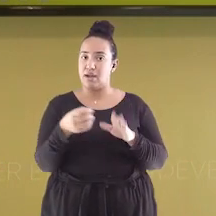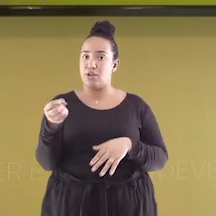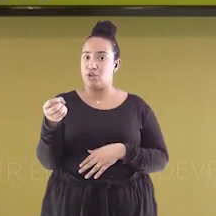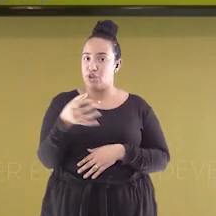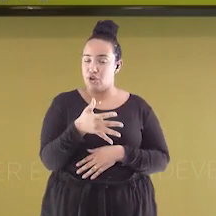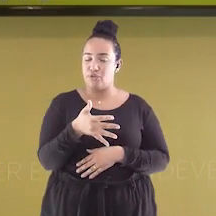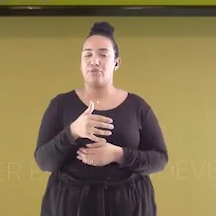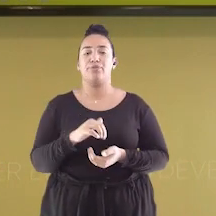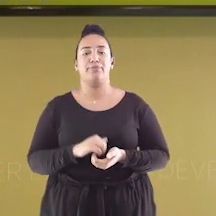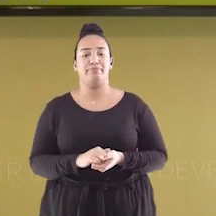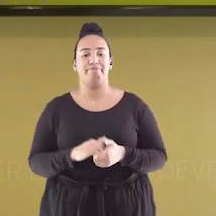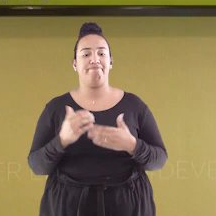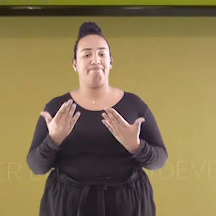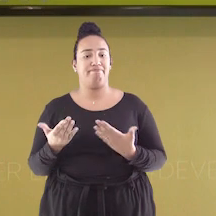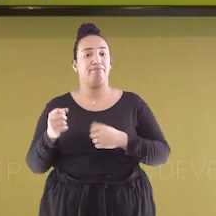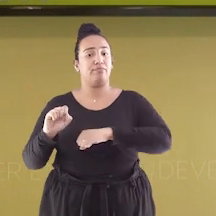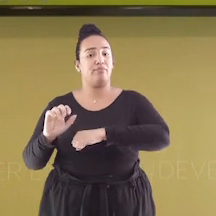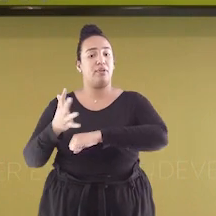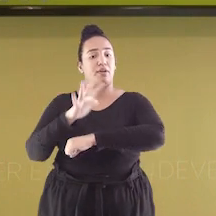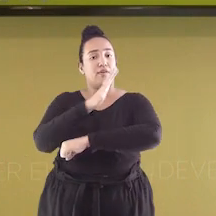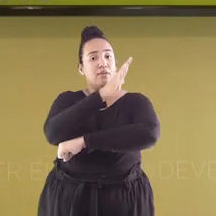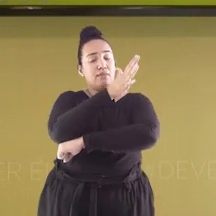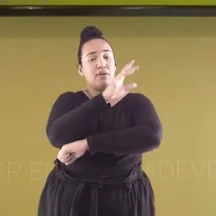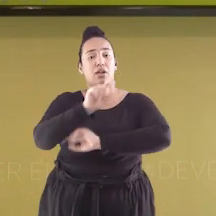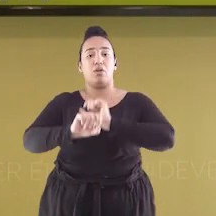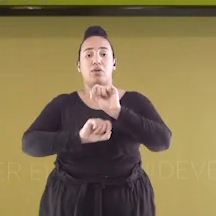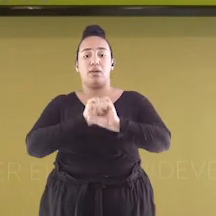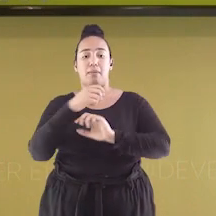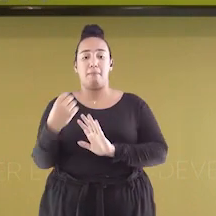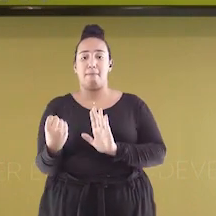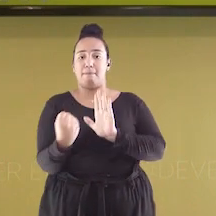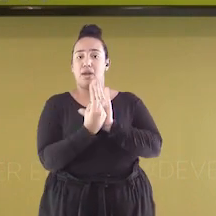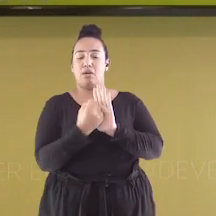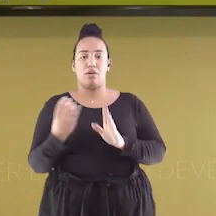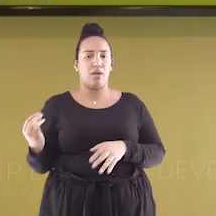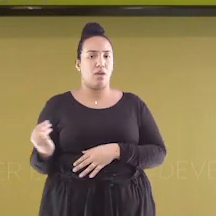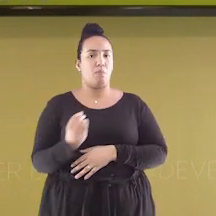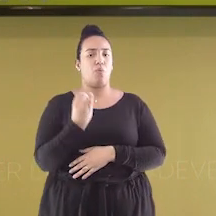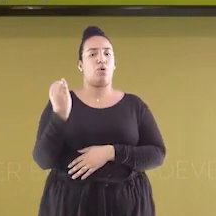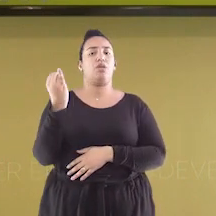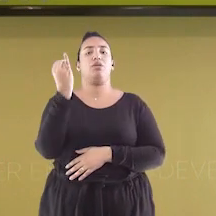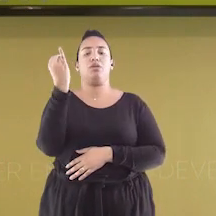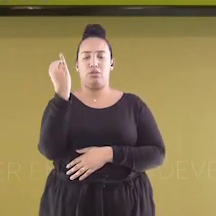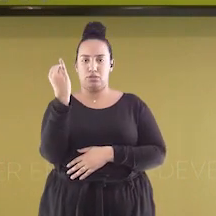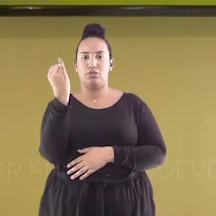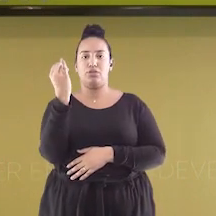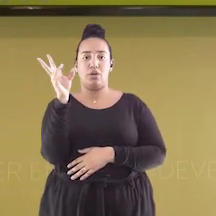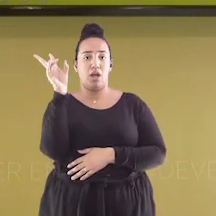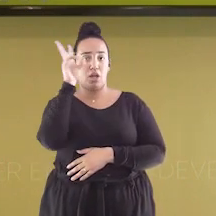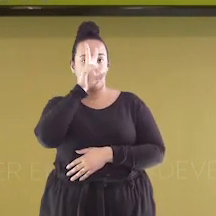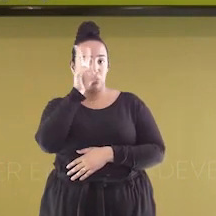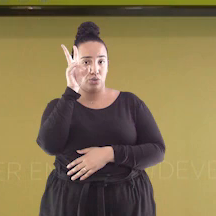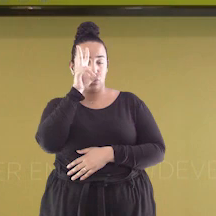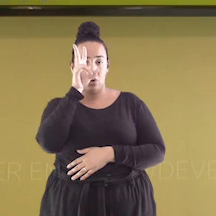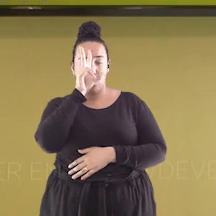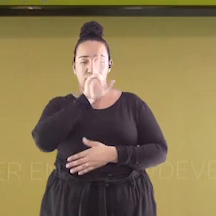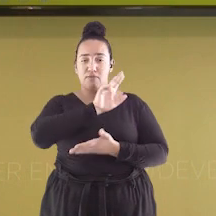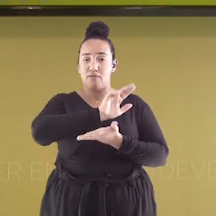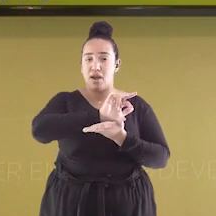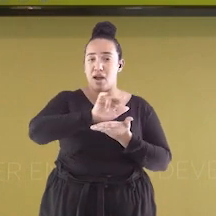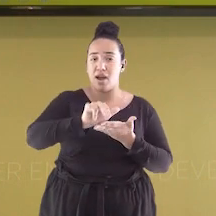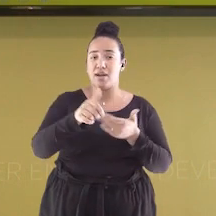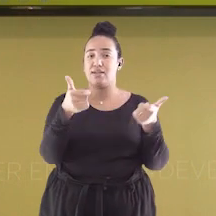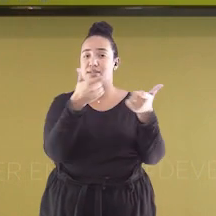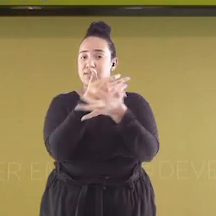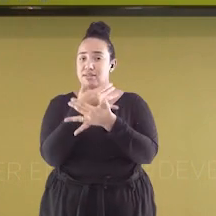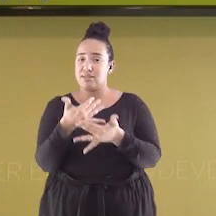cidades. As favelas são um traço marcante e importante para contar as histórias de muitas